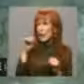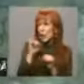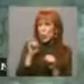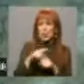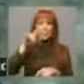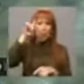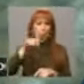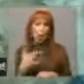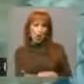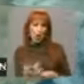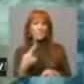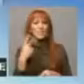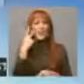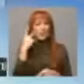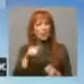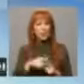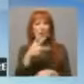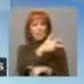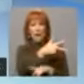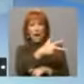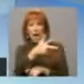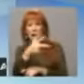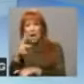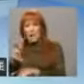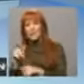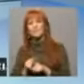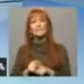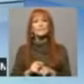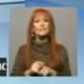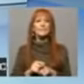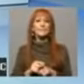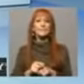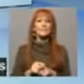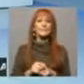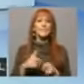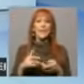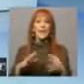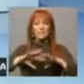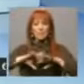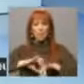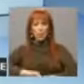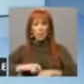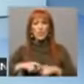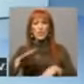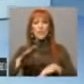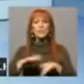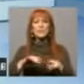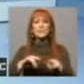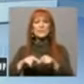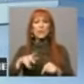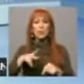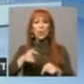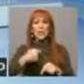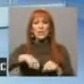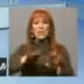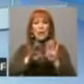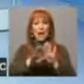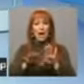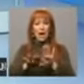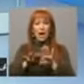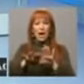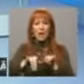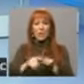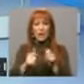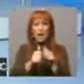dia de hoje. Vamos ver as imagens de satélite. Continua aqui a depressão sobre a Península Ibérica e